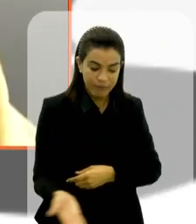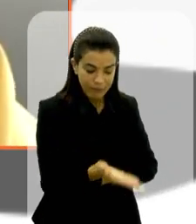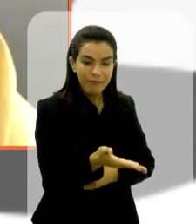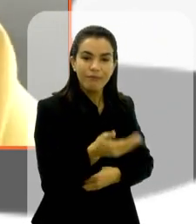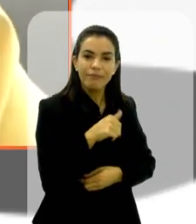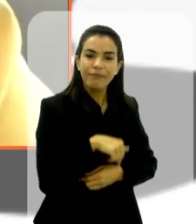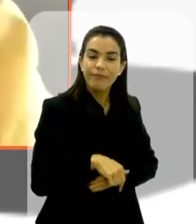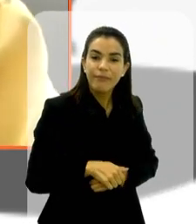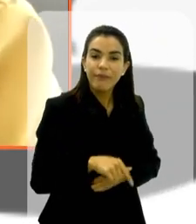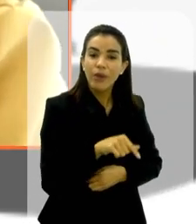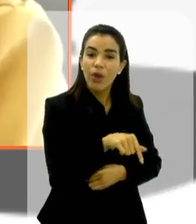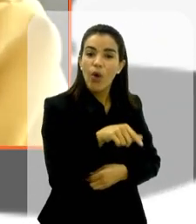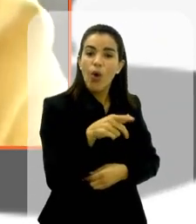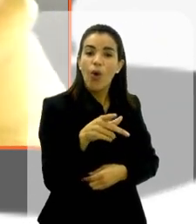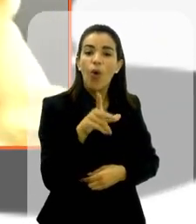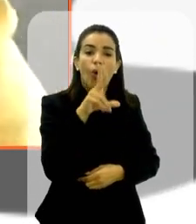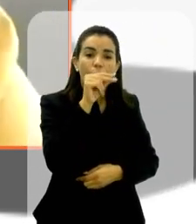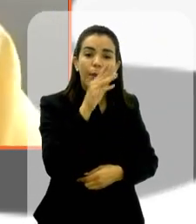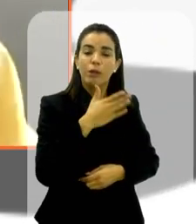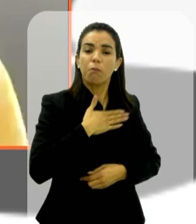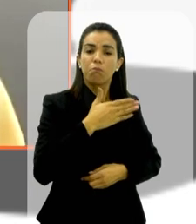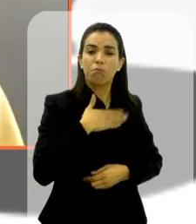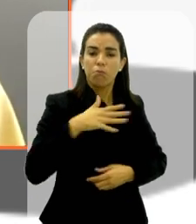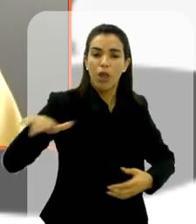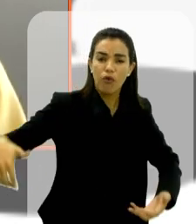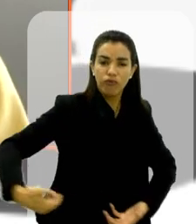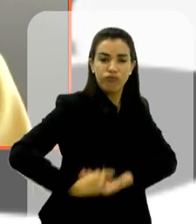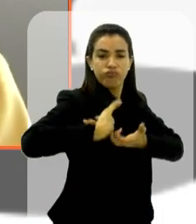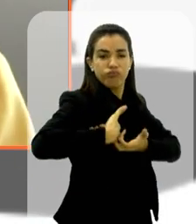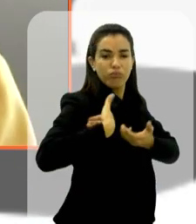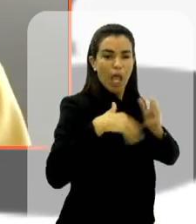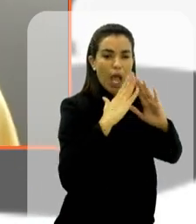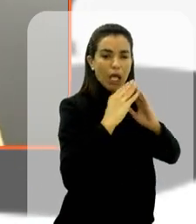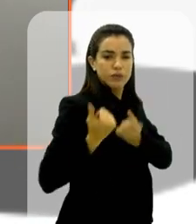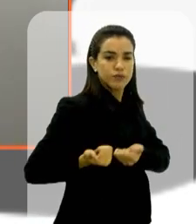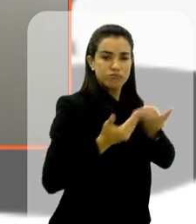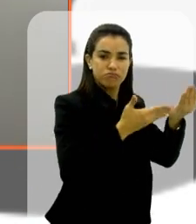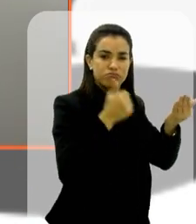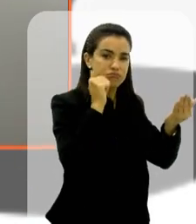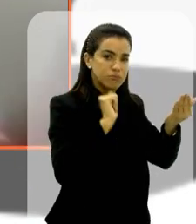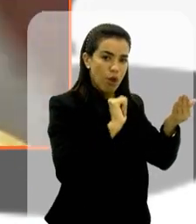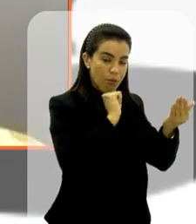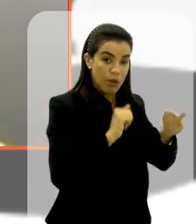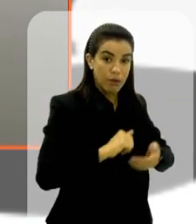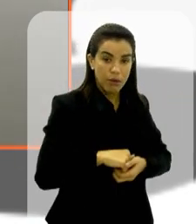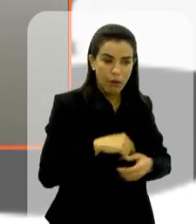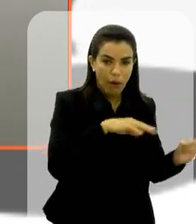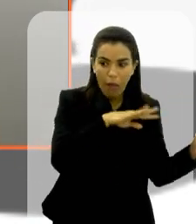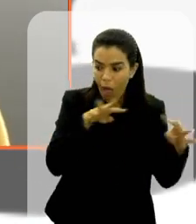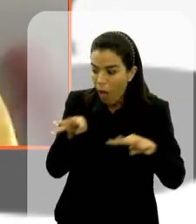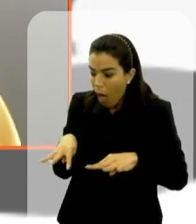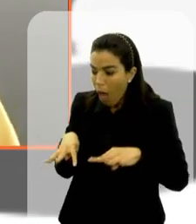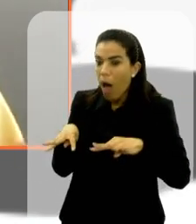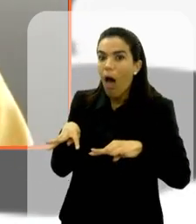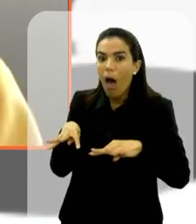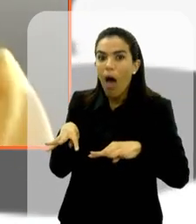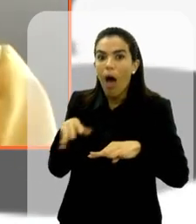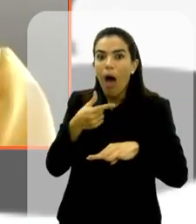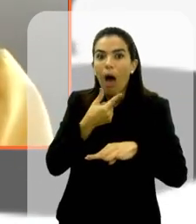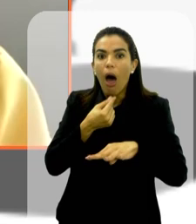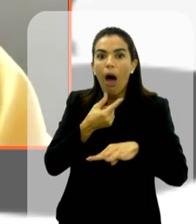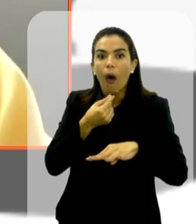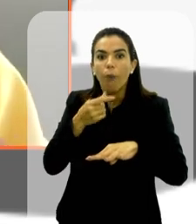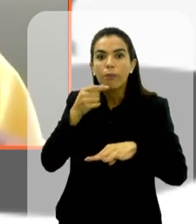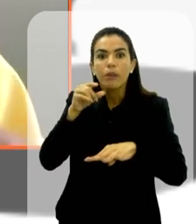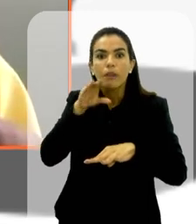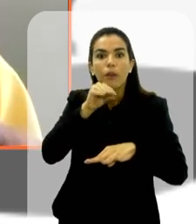falou: ah, o pato é meu e eu vou levar para minha casa, vou dar para minha mãe. Falou assim, aí todo mundo ficou abismado,